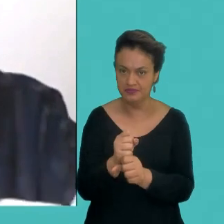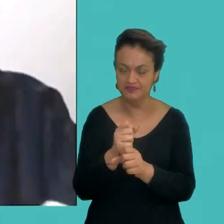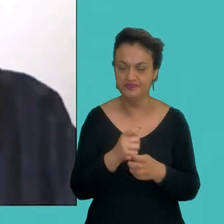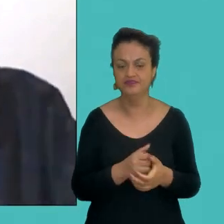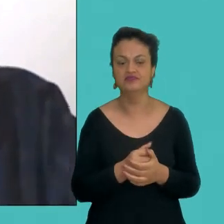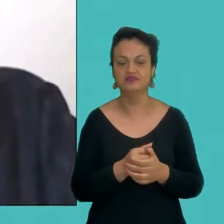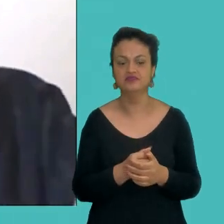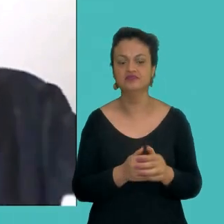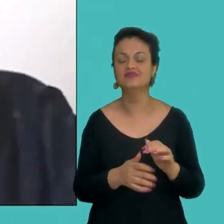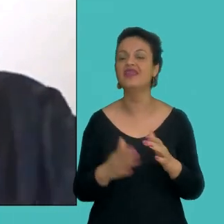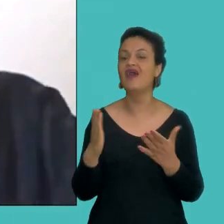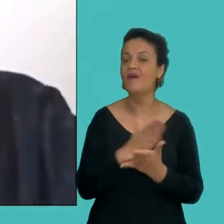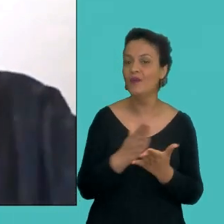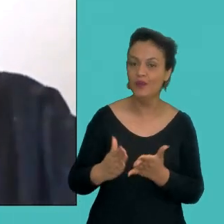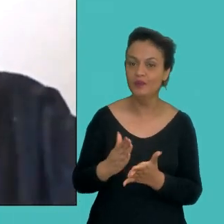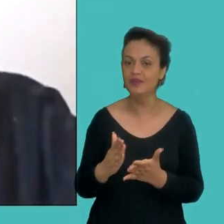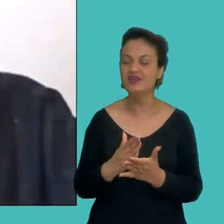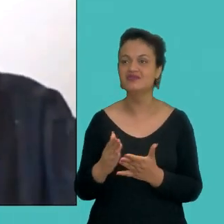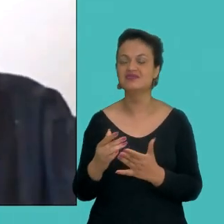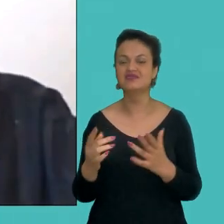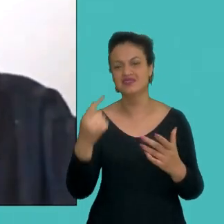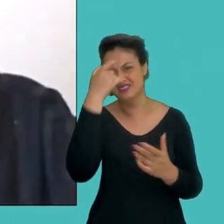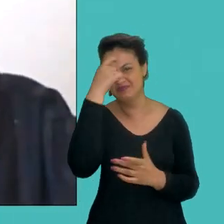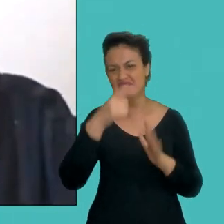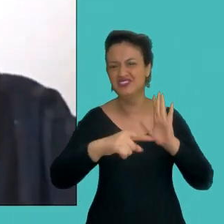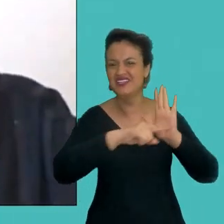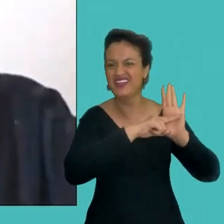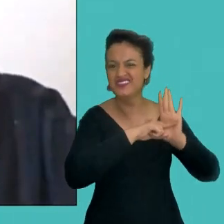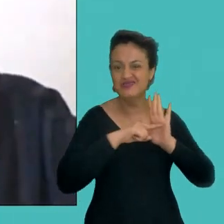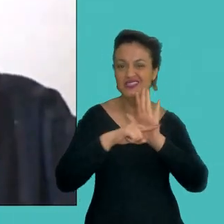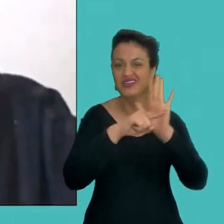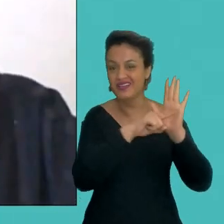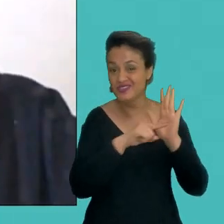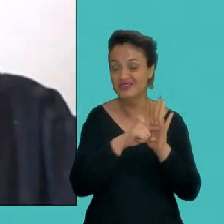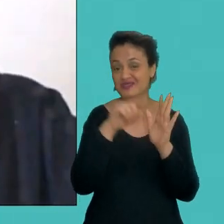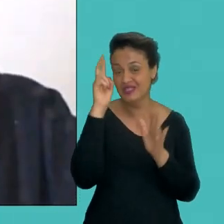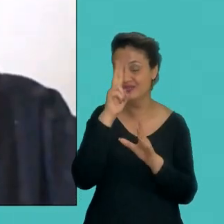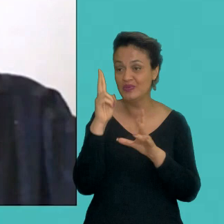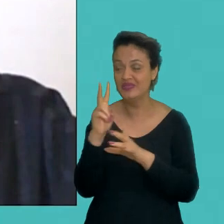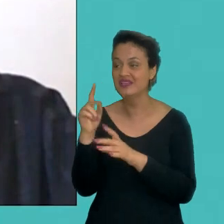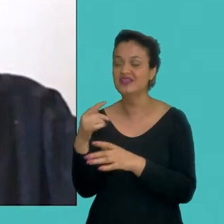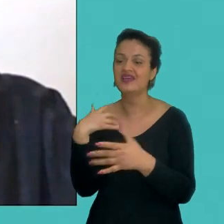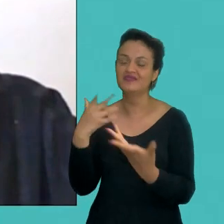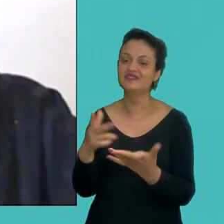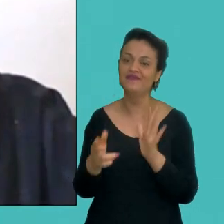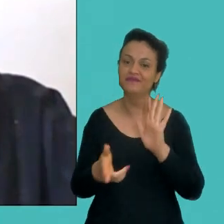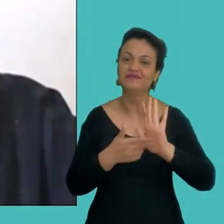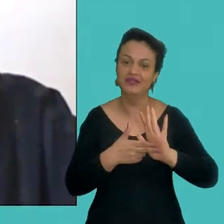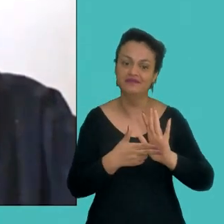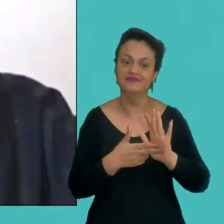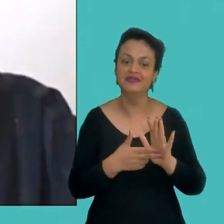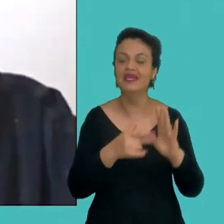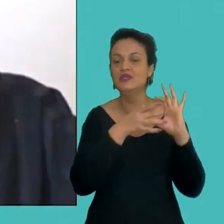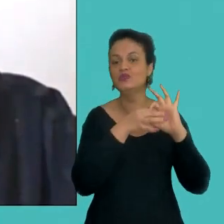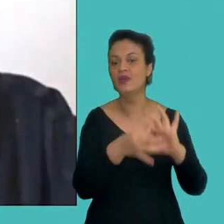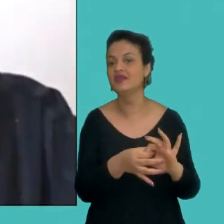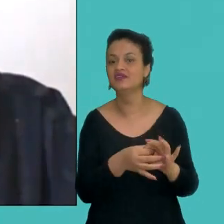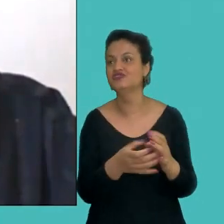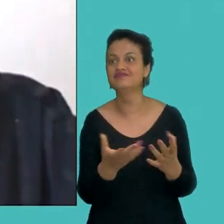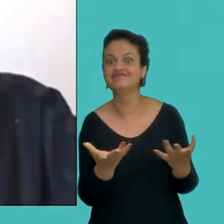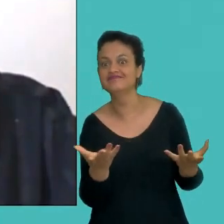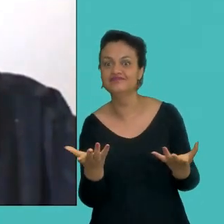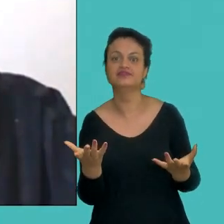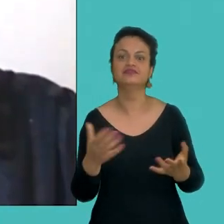Se você pegar algumas figuras muito negativas da história recente, você vai ser obrigado a afirmar que eles